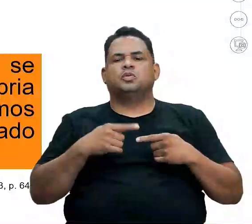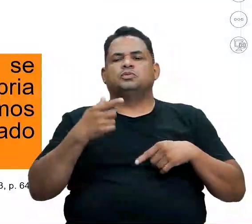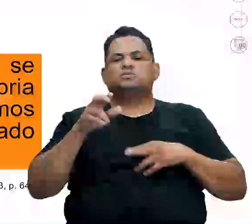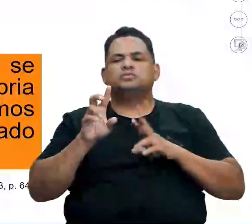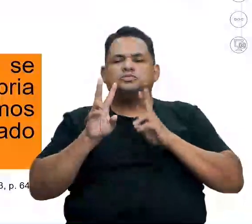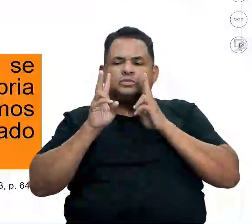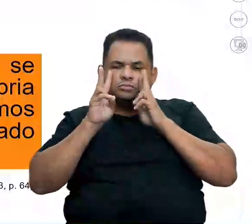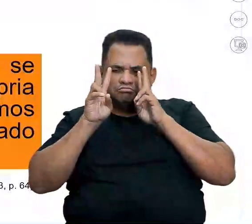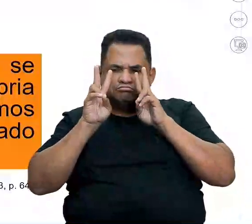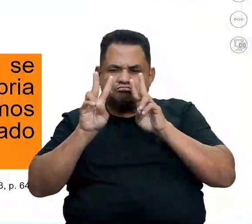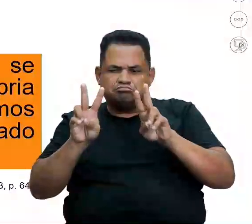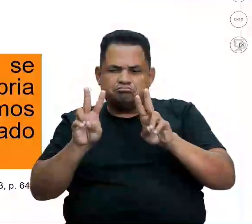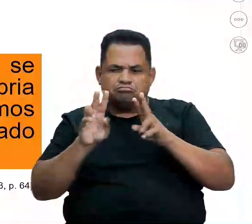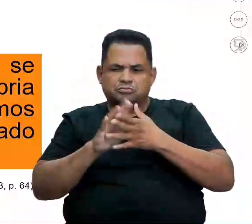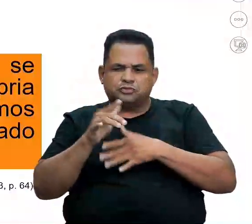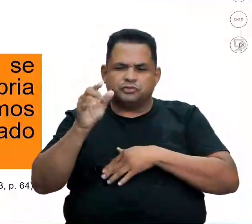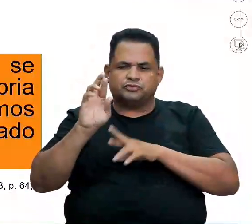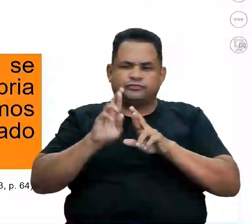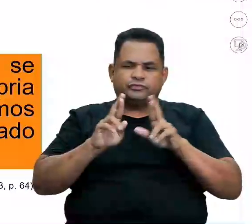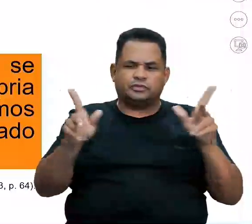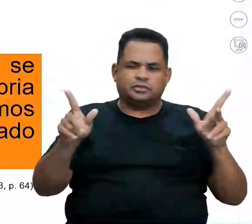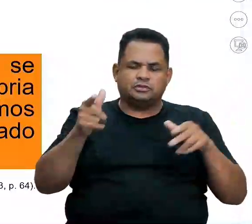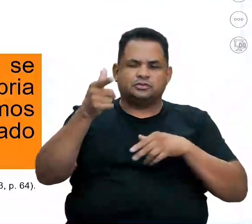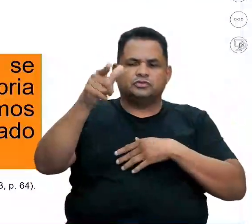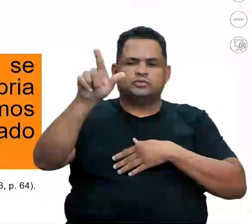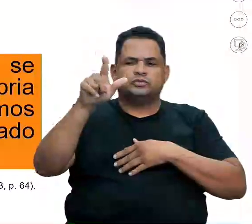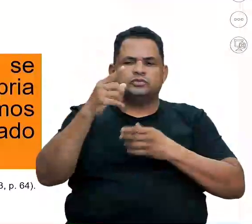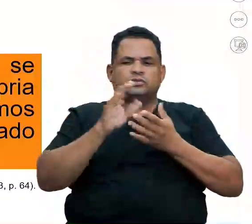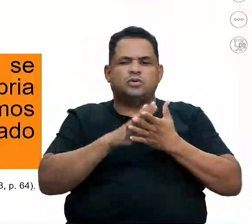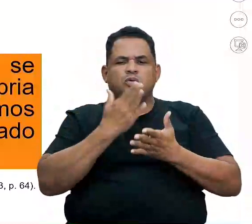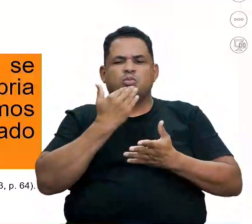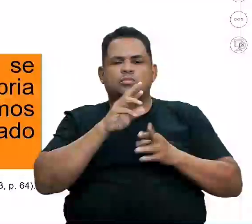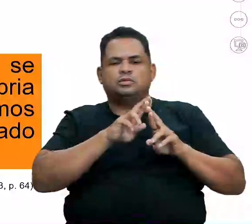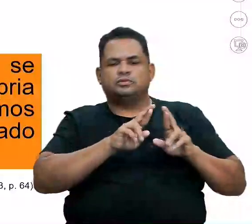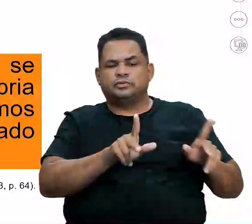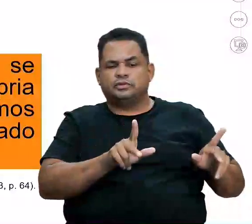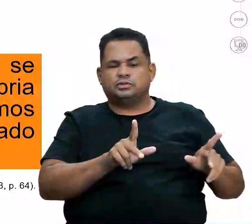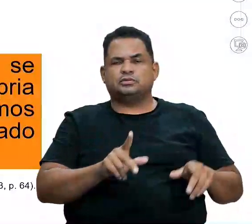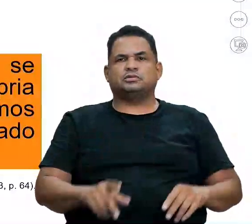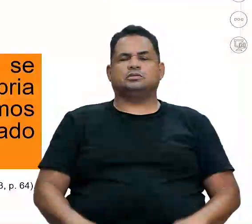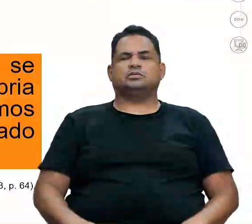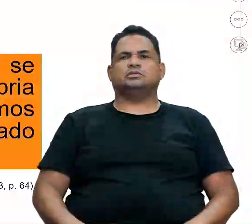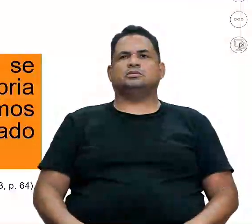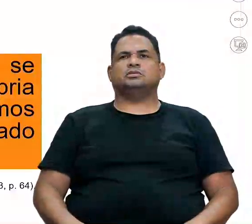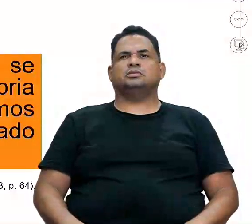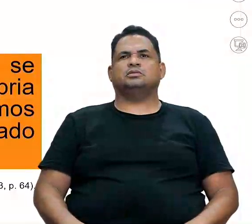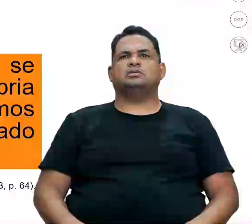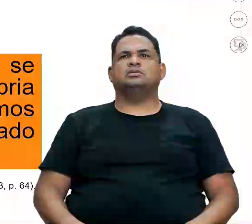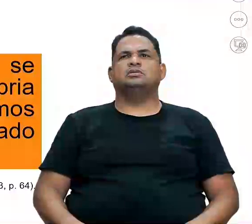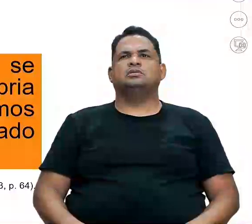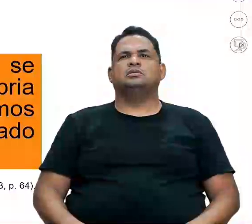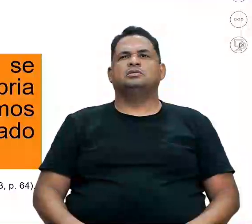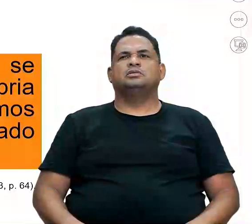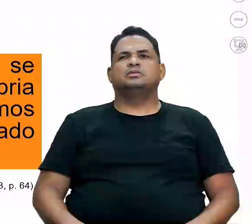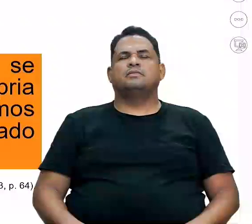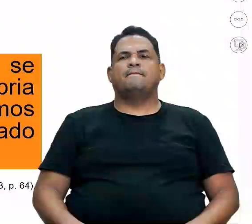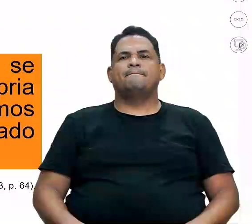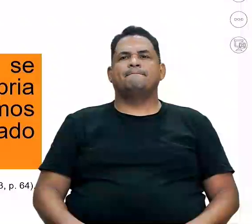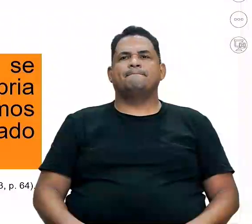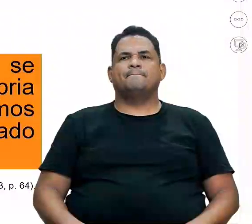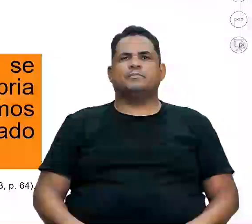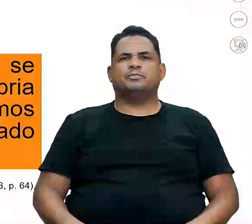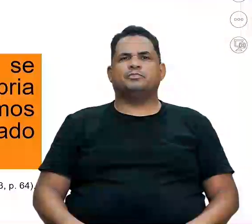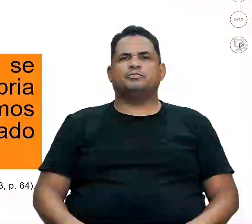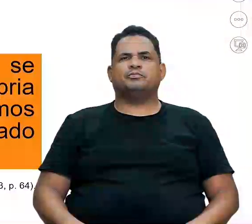diferente, com o outro, né? Com uma comida diferente. Então, tudo isso,